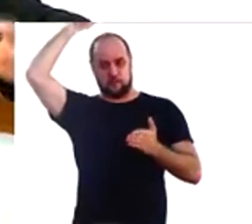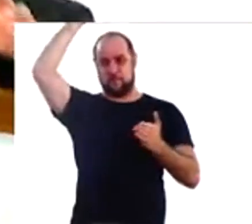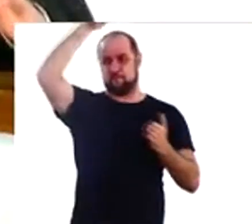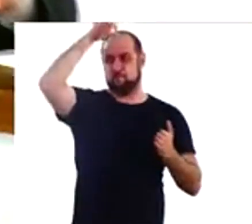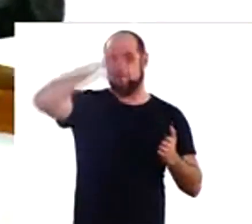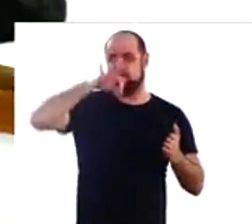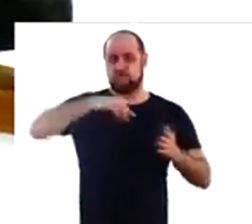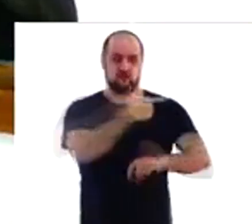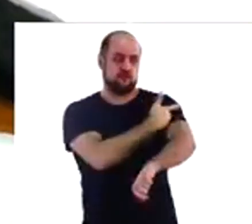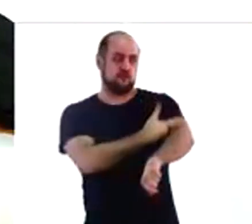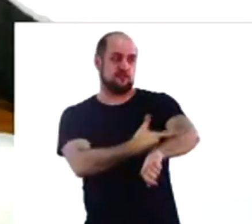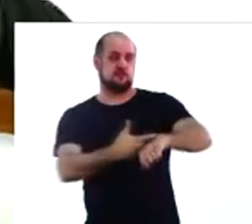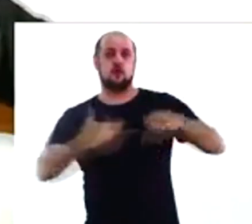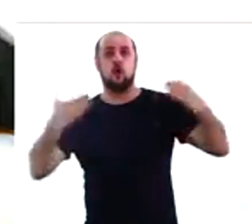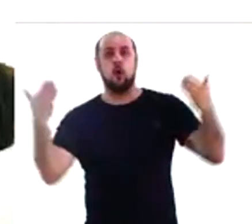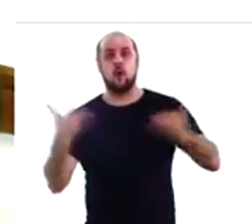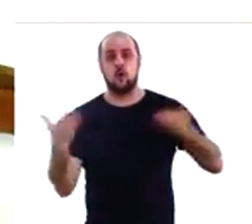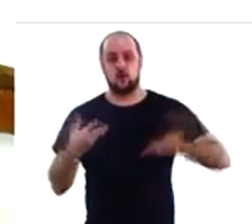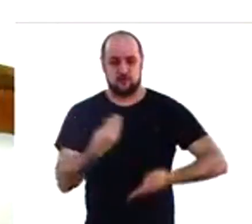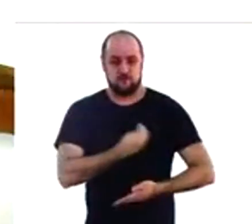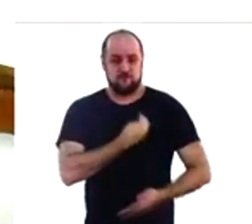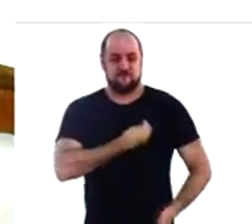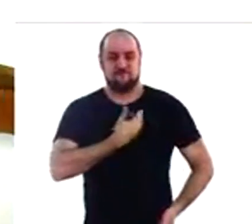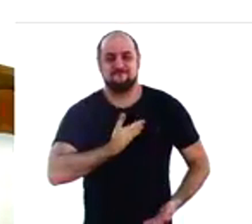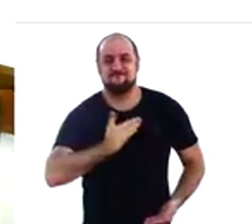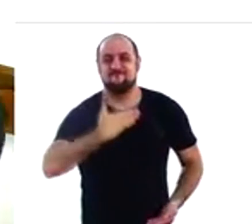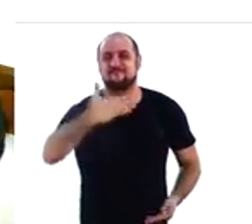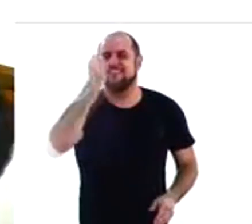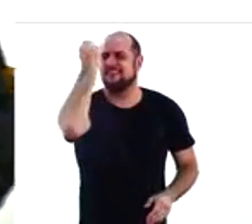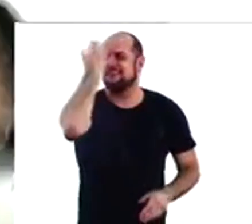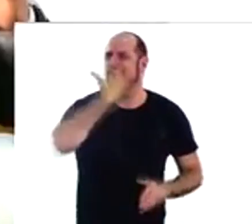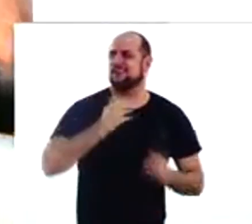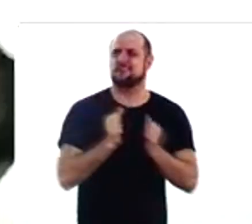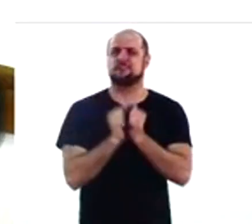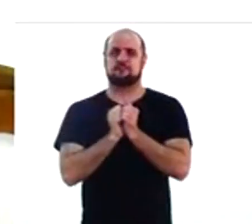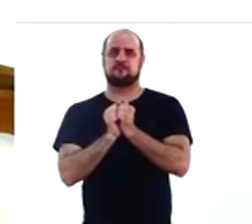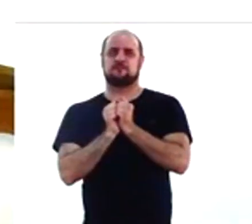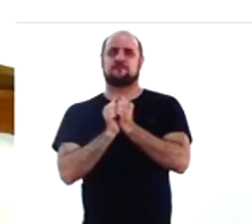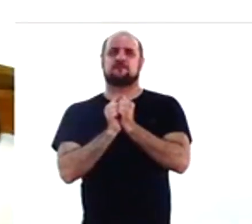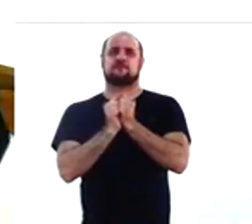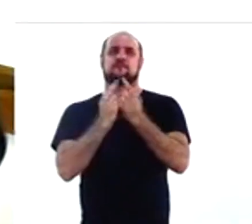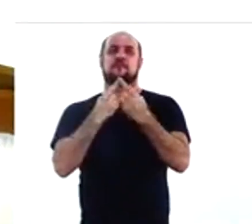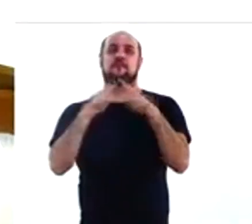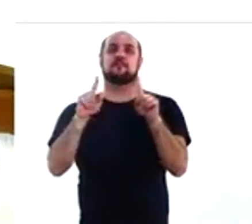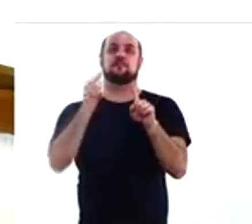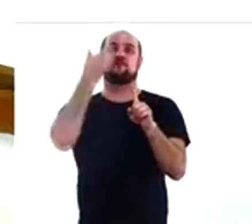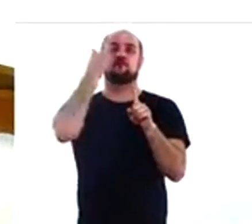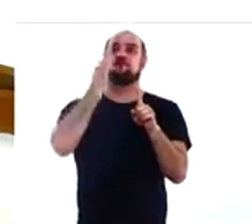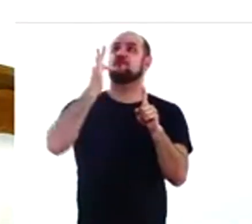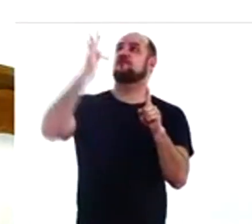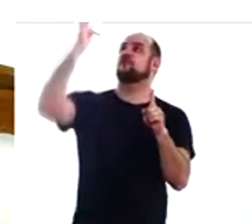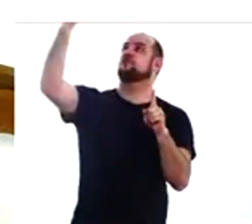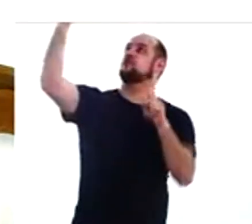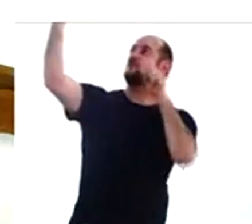nos educando para viver com esta graça. Mas onde estão os nossos olhos? Como o reverendo Gilberto pregou